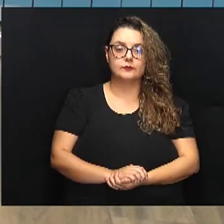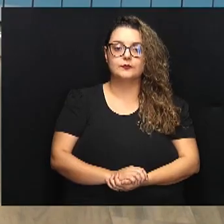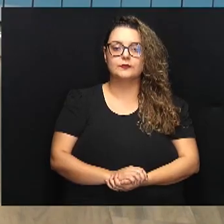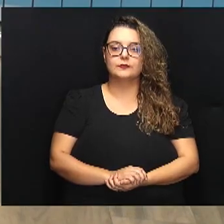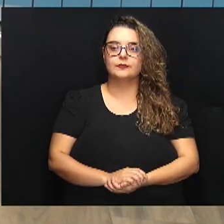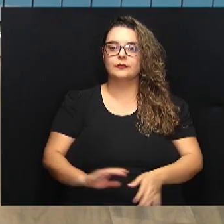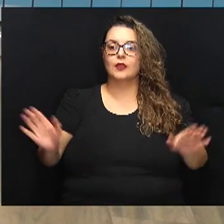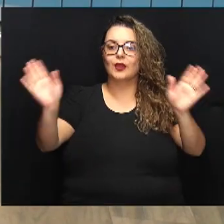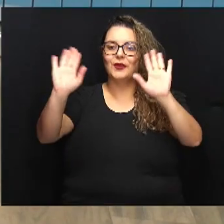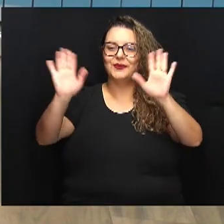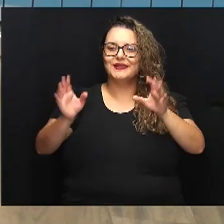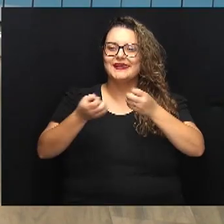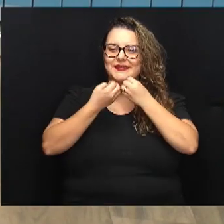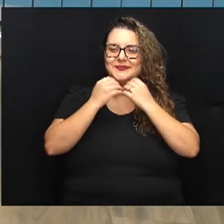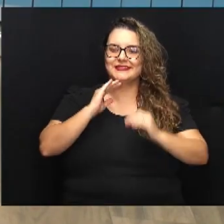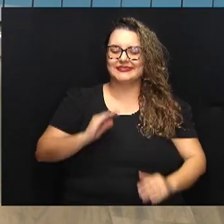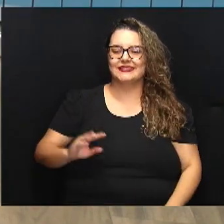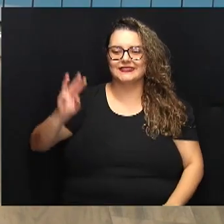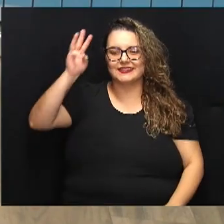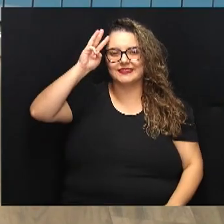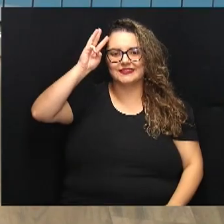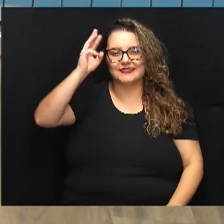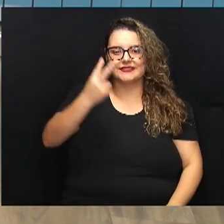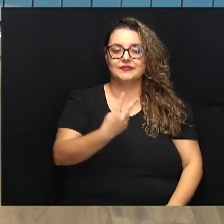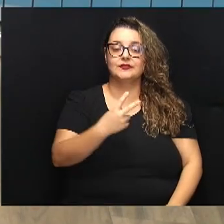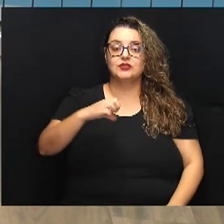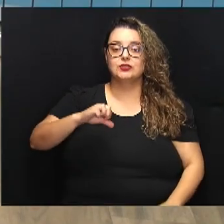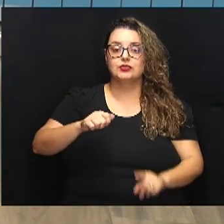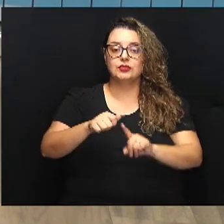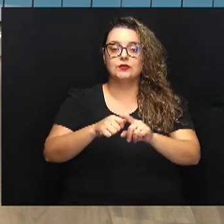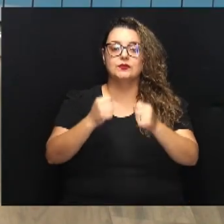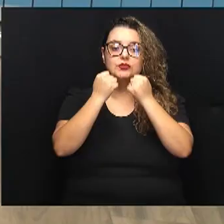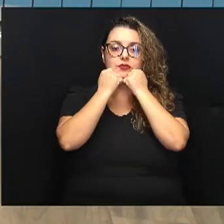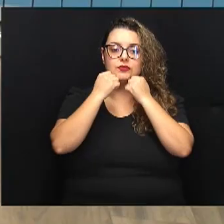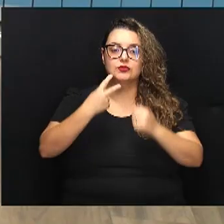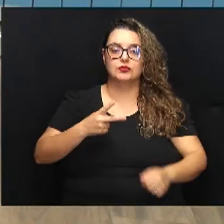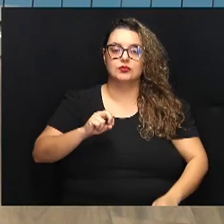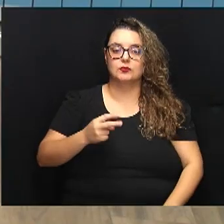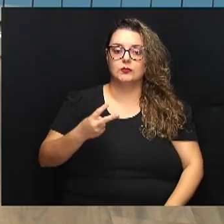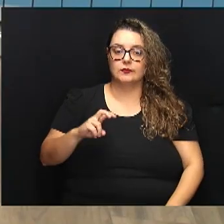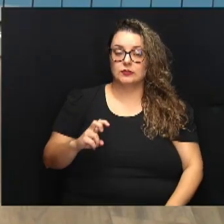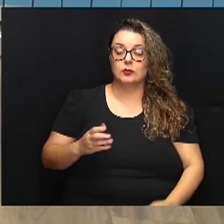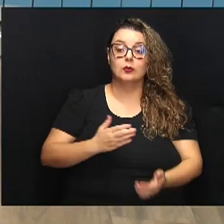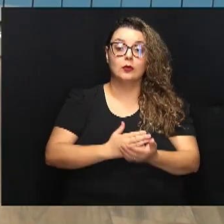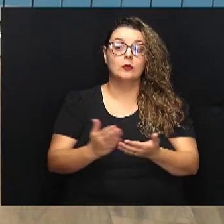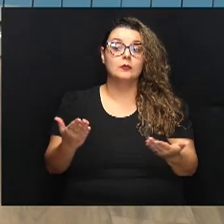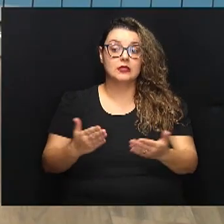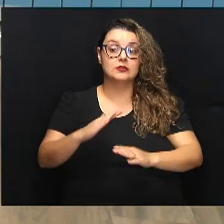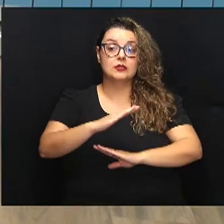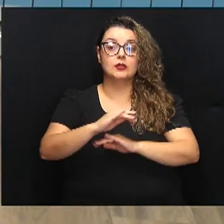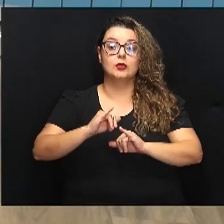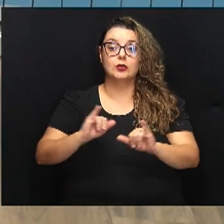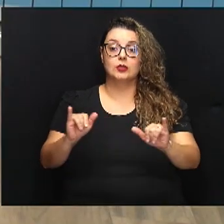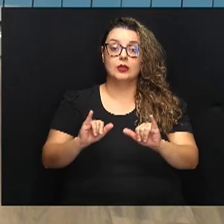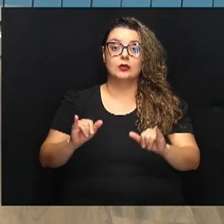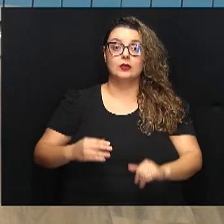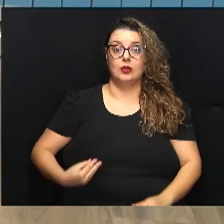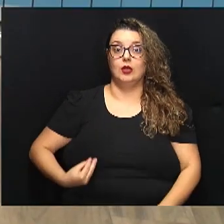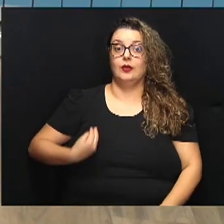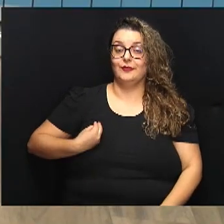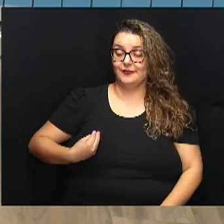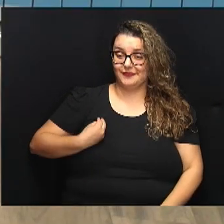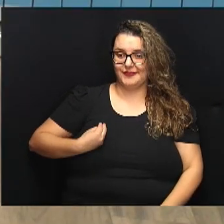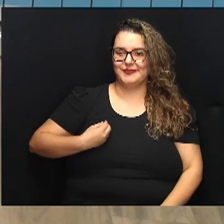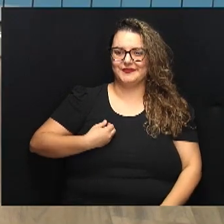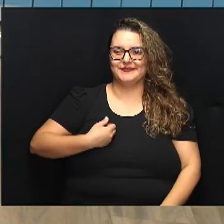Olá, boa tarde. Terça-feira, 29 de julho de 2025. Começa agora o Jornal Câmara Notícia, ao